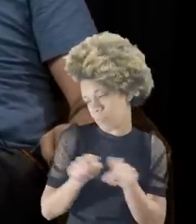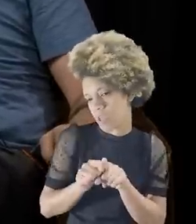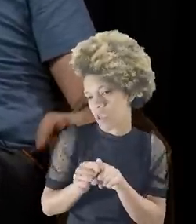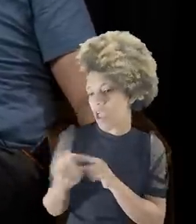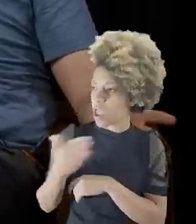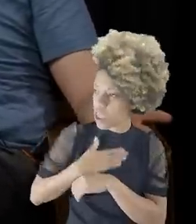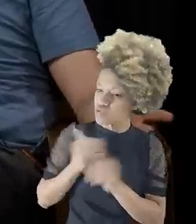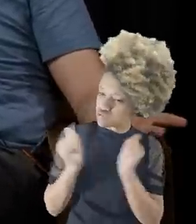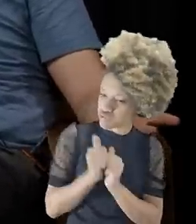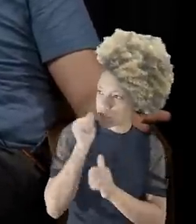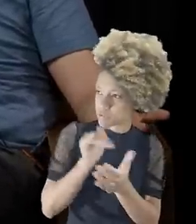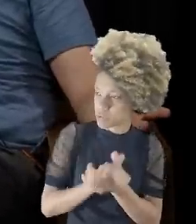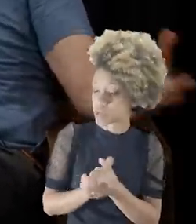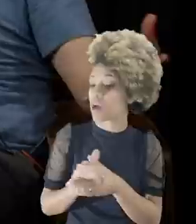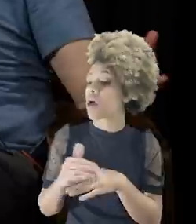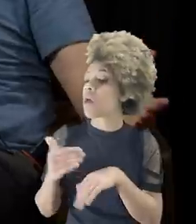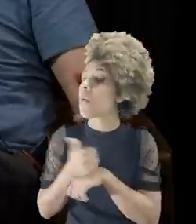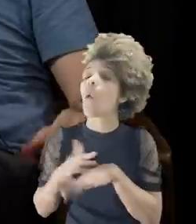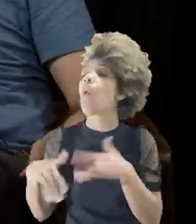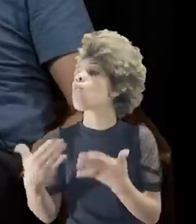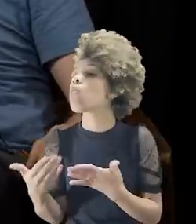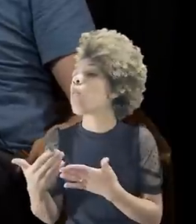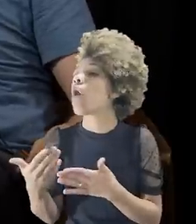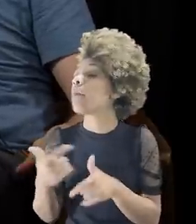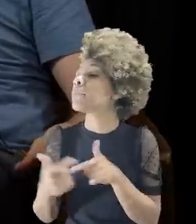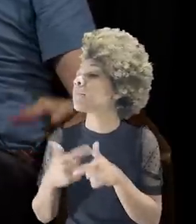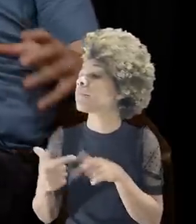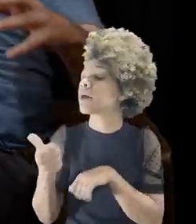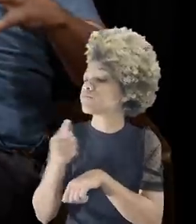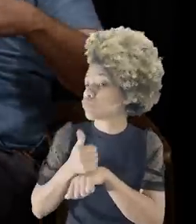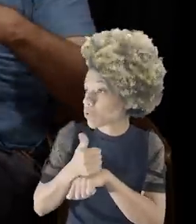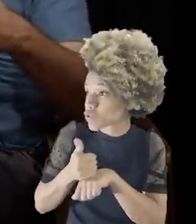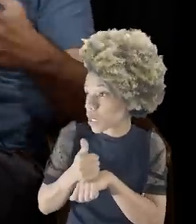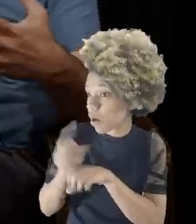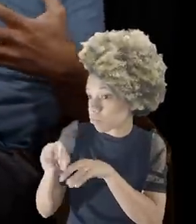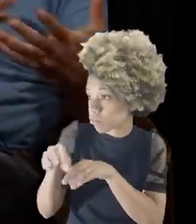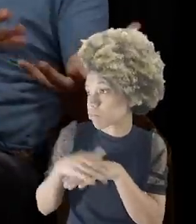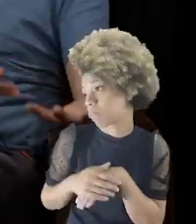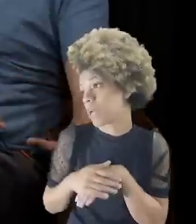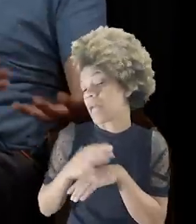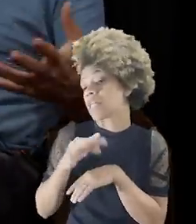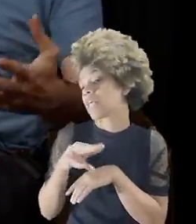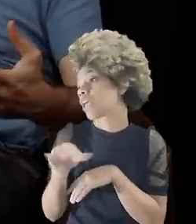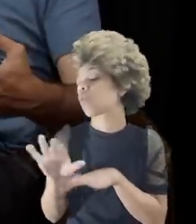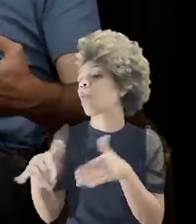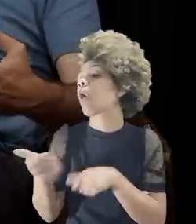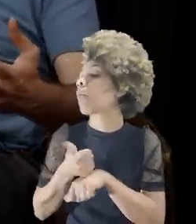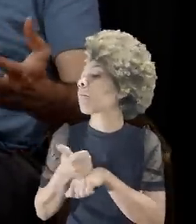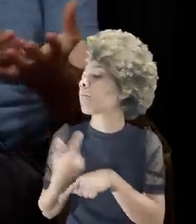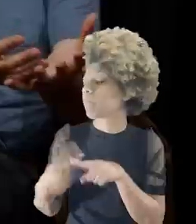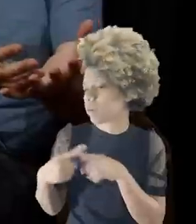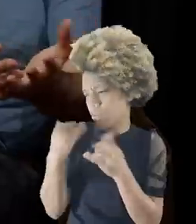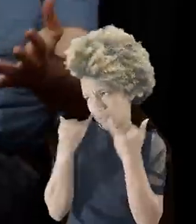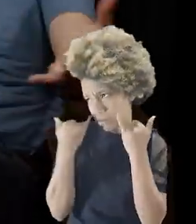e minha esposa e a gente fala com os técnicos Qual que é o grande problema do técnico hoje Qualquer a grande virtude seria de um técnico hoje